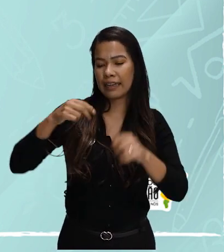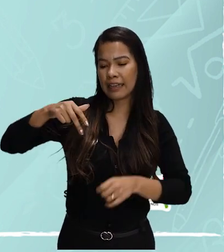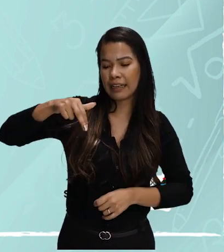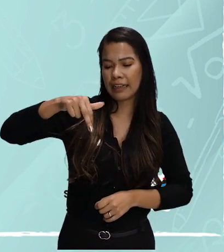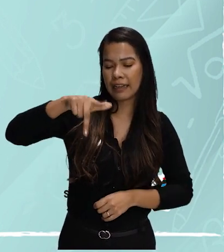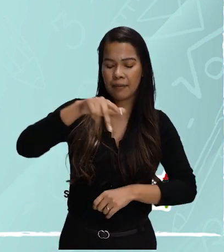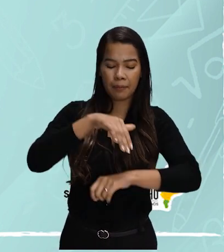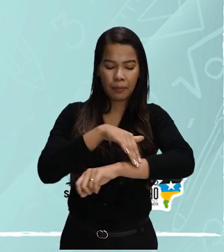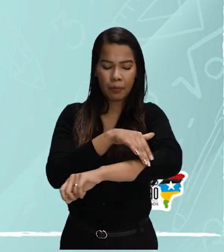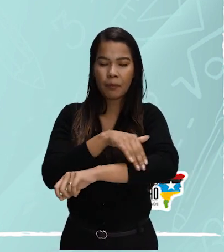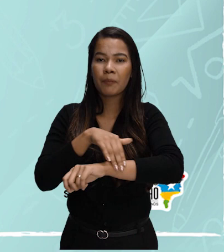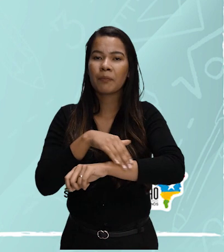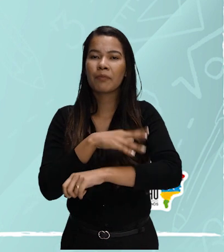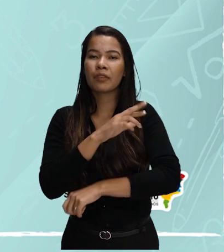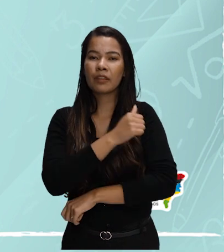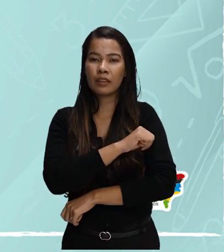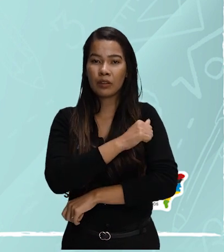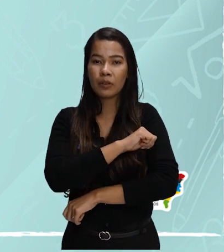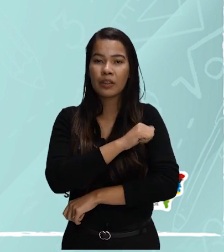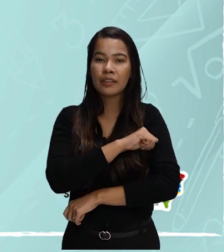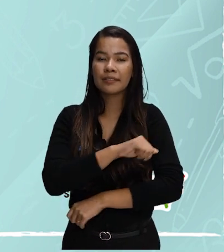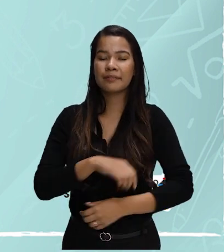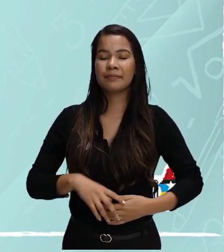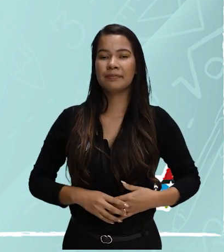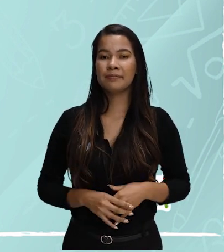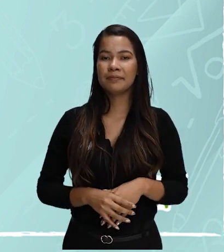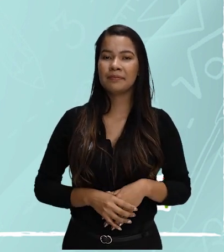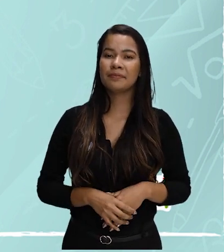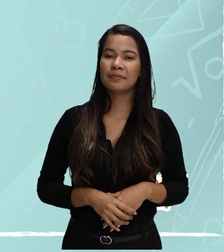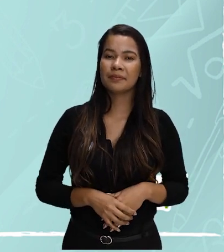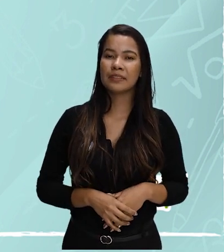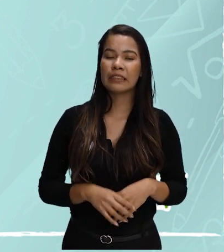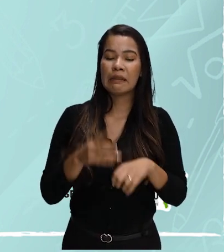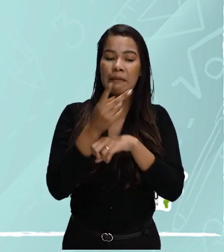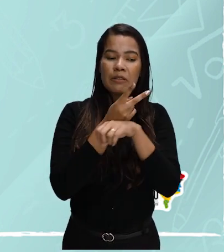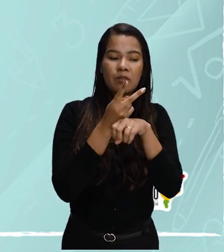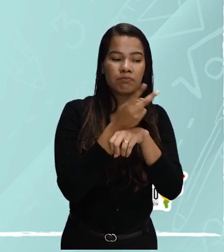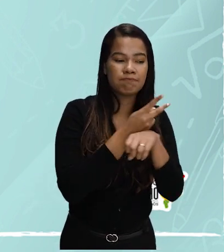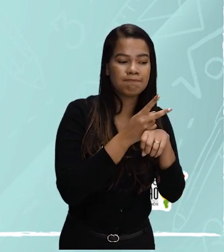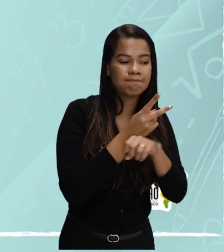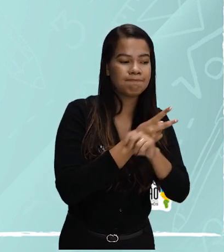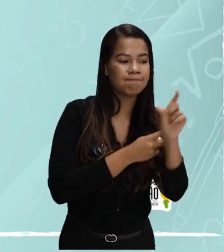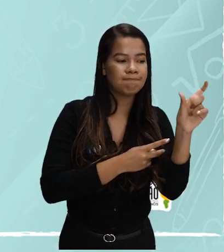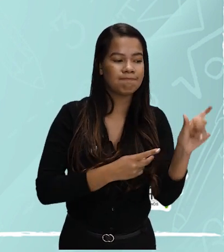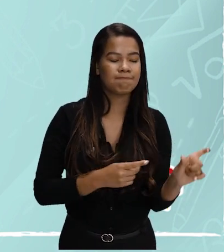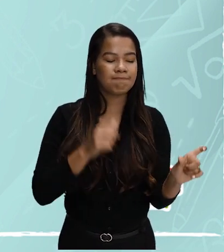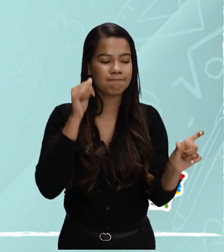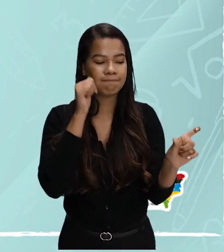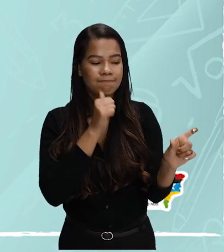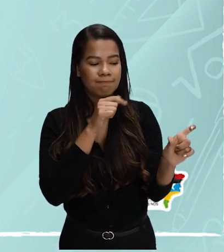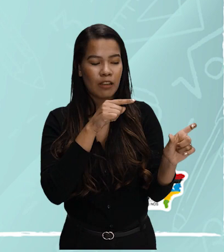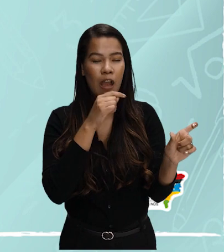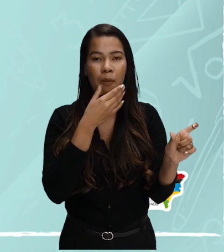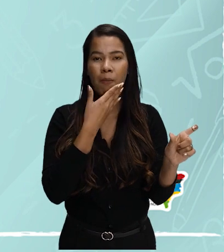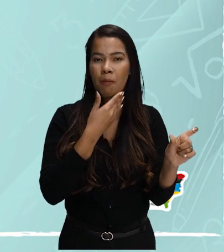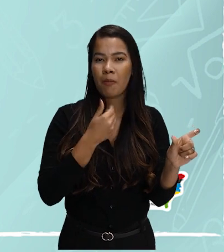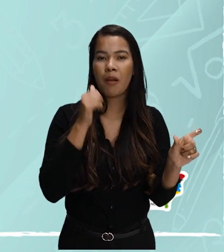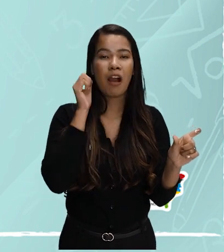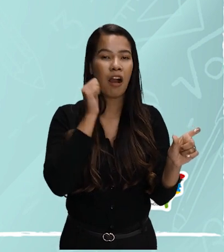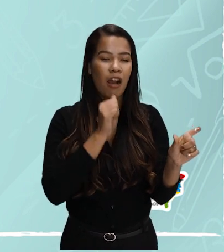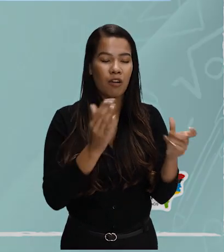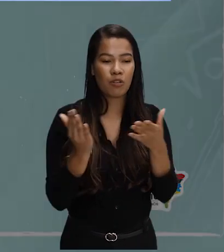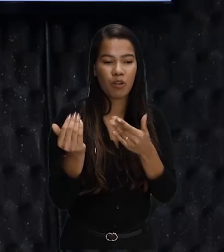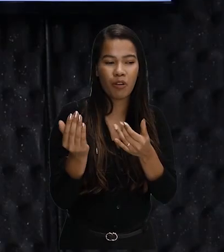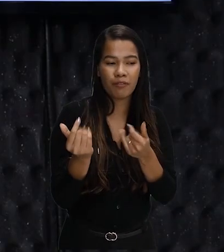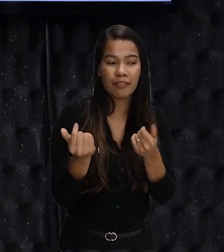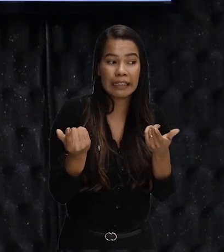pelas ruas do Rio de Janeiro, à procura da sua senhora, né, da sinhá mocinha, que muito